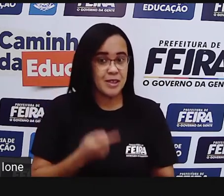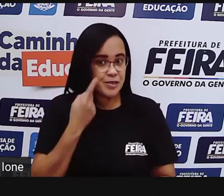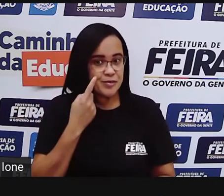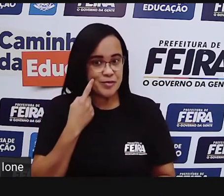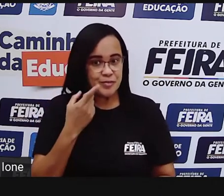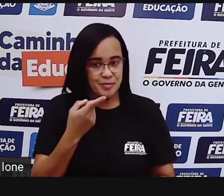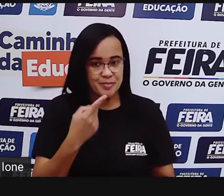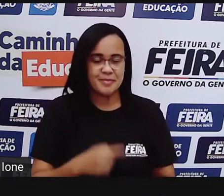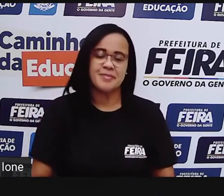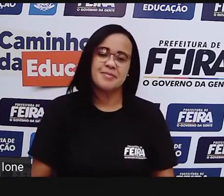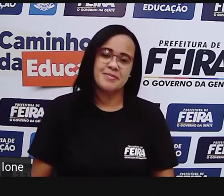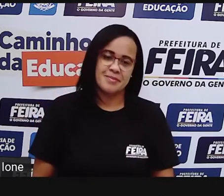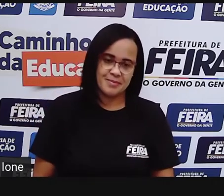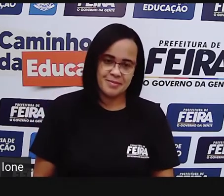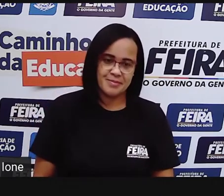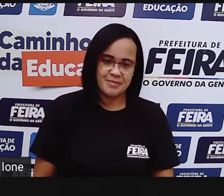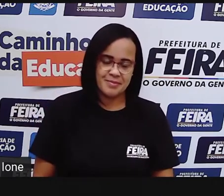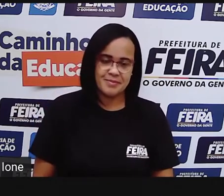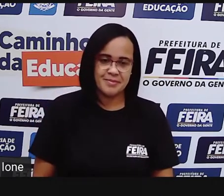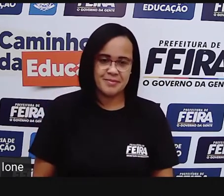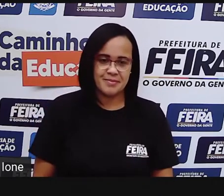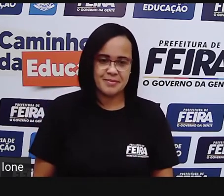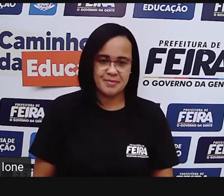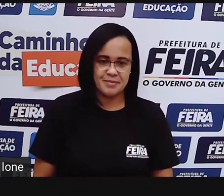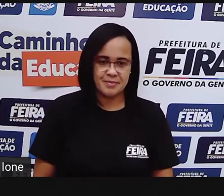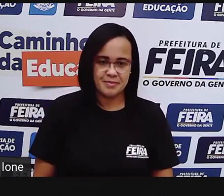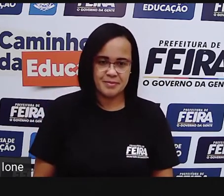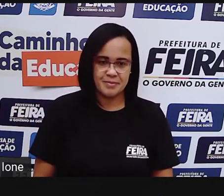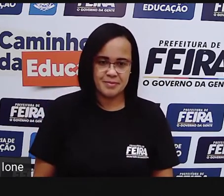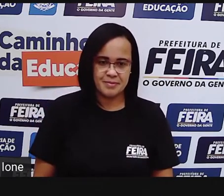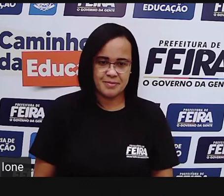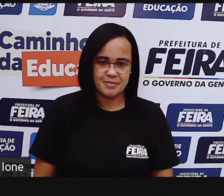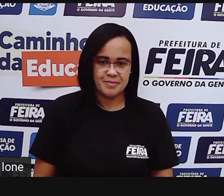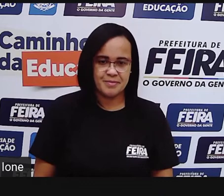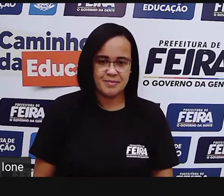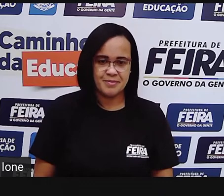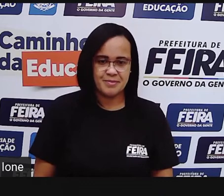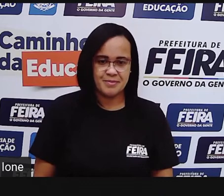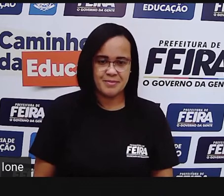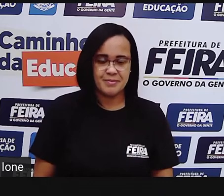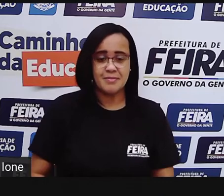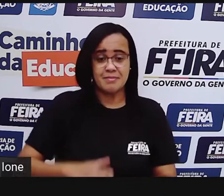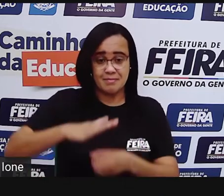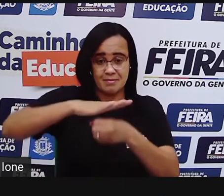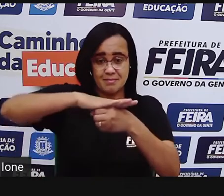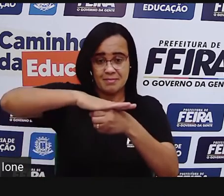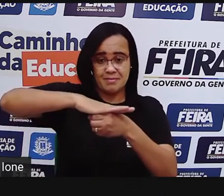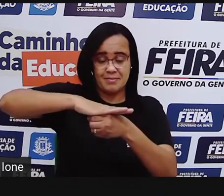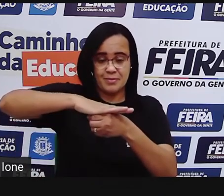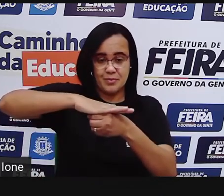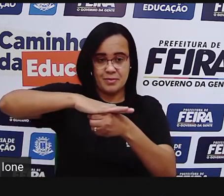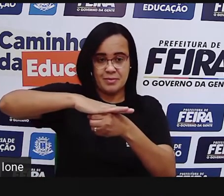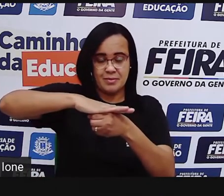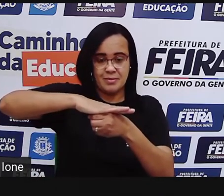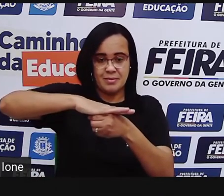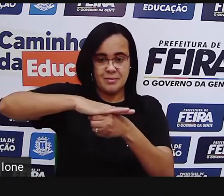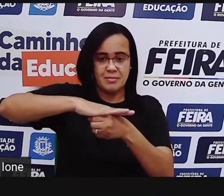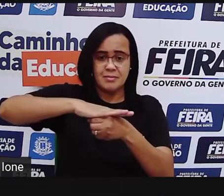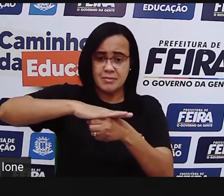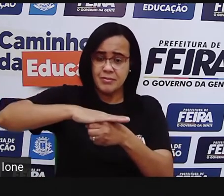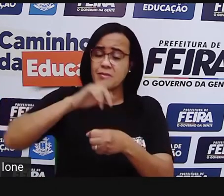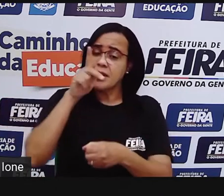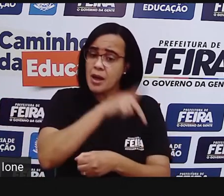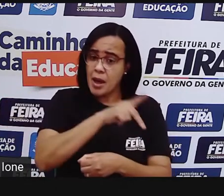certo. Vamos que vai dar certo. Tem que dar certo. A Prelisa já fez essa